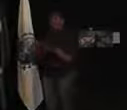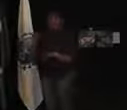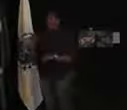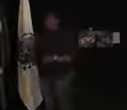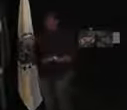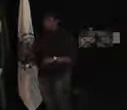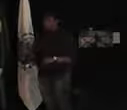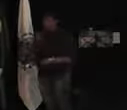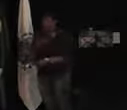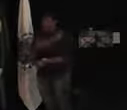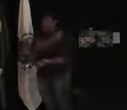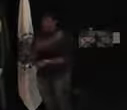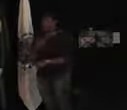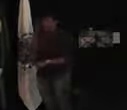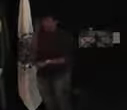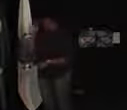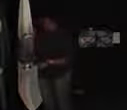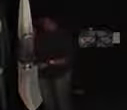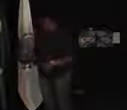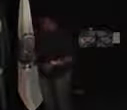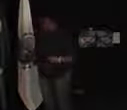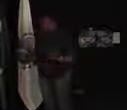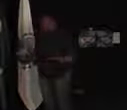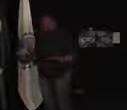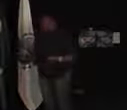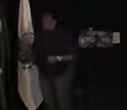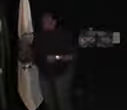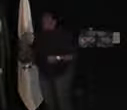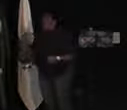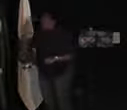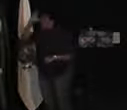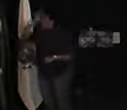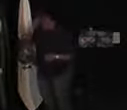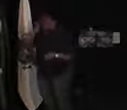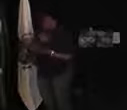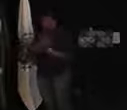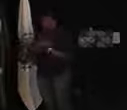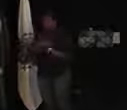não sabe, ou que ele não aprendeu nada. O que ele sabe, ou que ele não aprendeu nada.